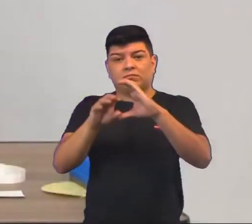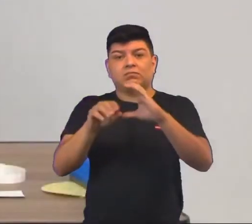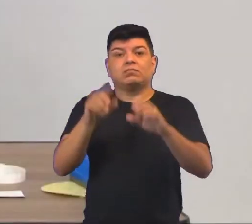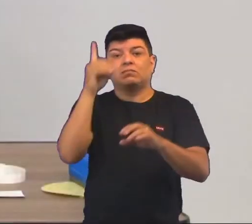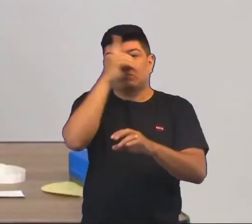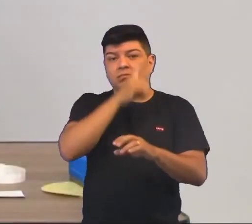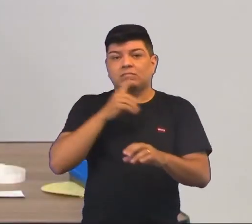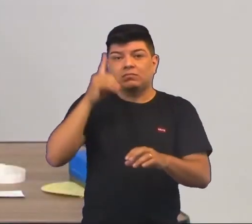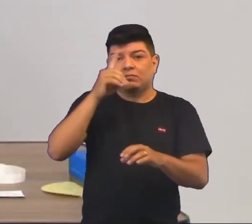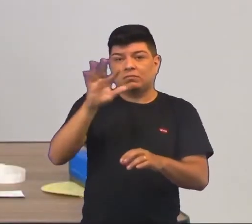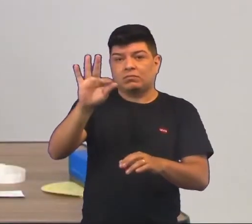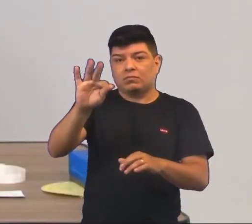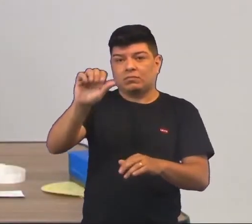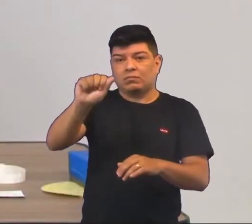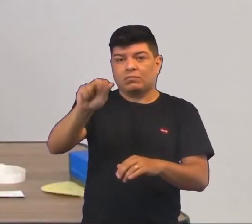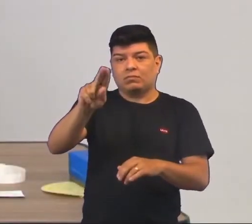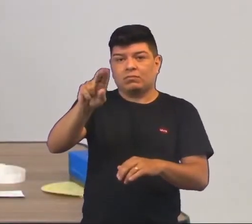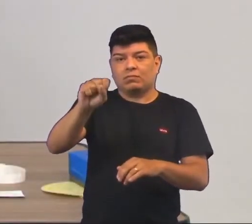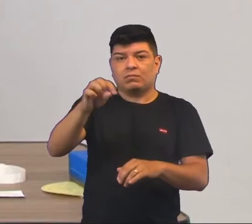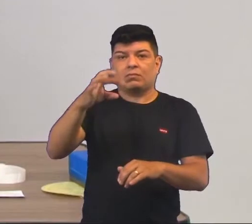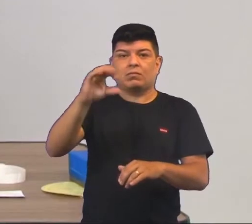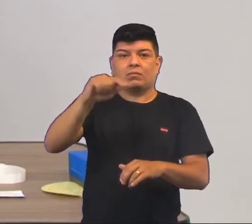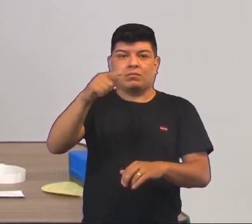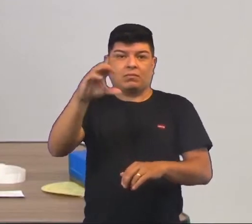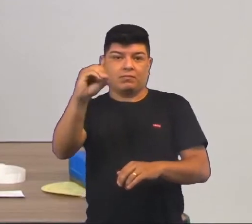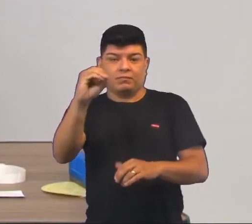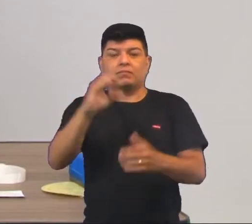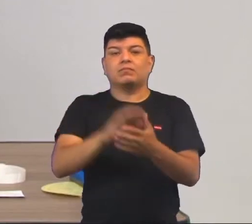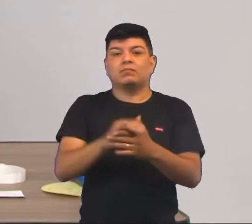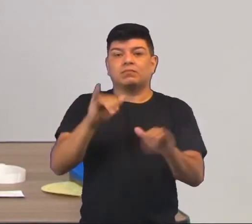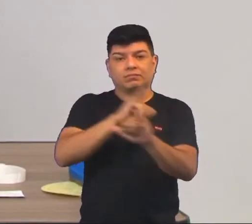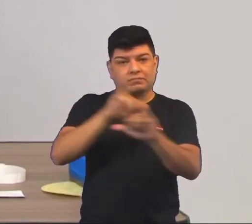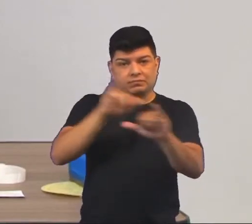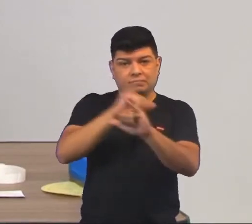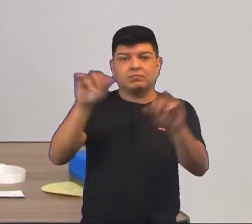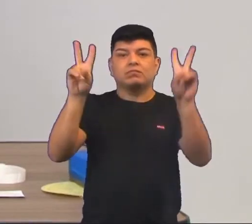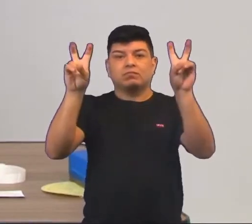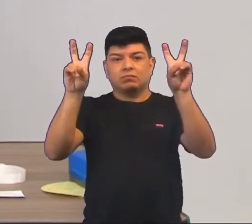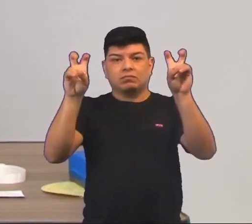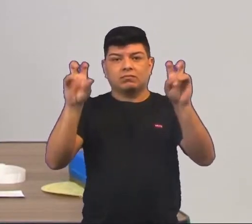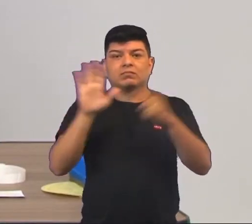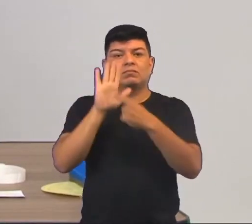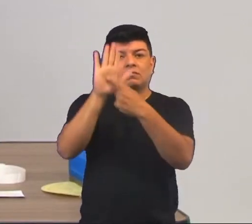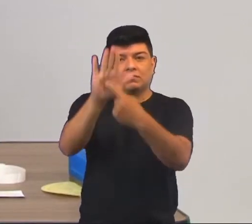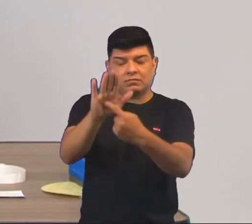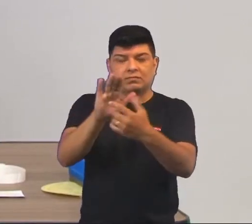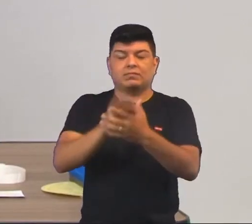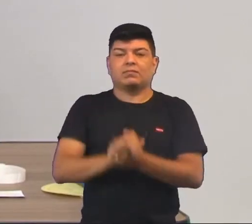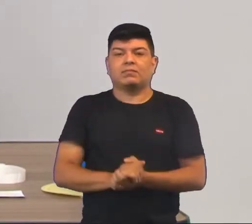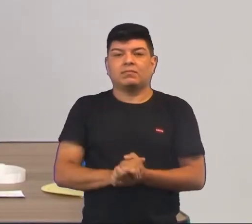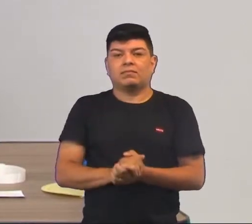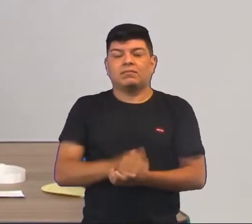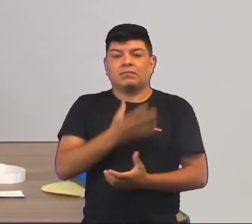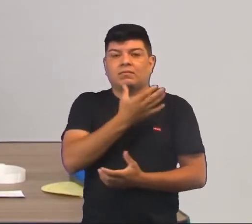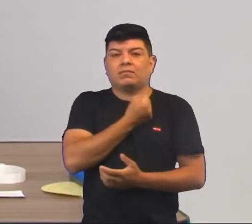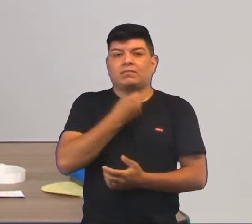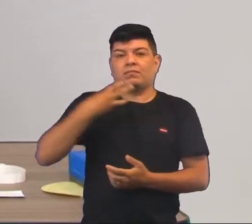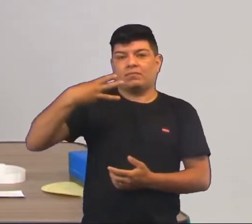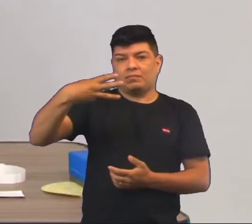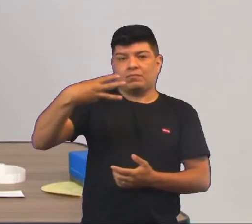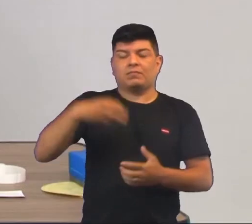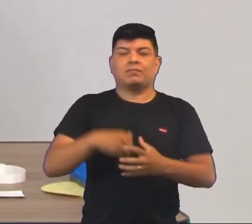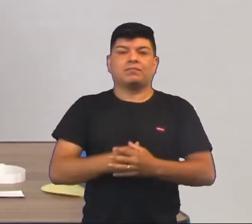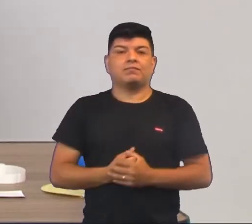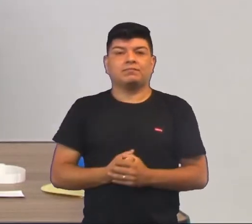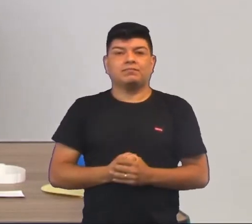programa Domingão do Faustão. Esse é o assunto dessa notícia aí que nós acabamos de abordar. Vamos para a questão 3 agora.